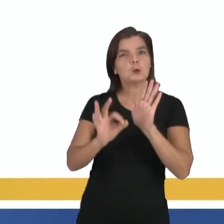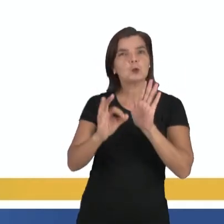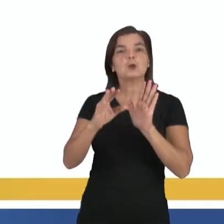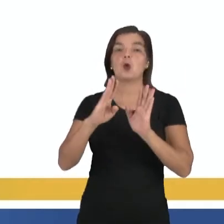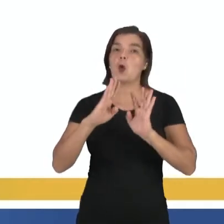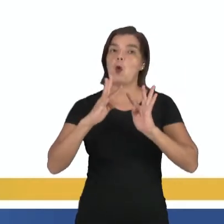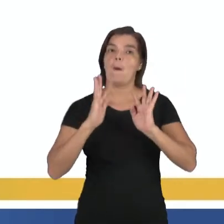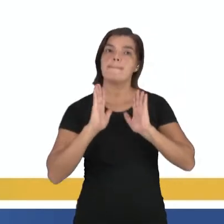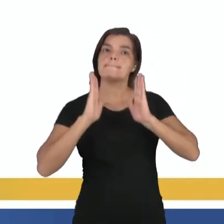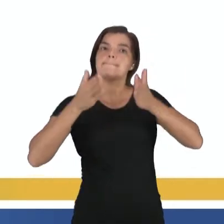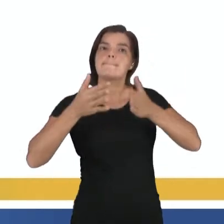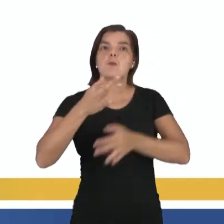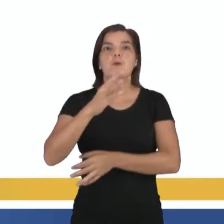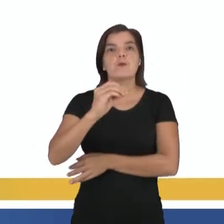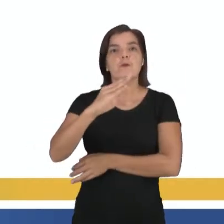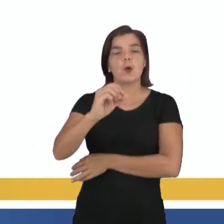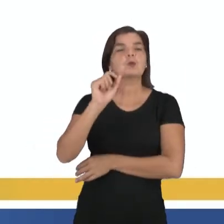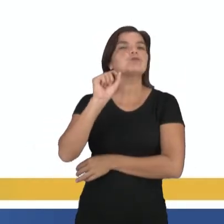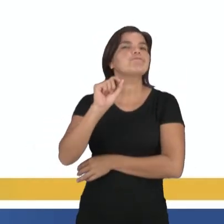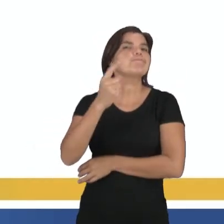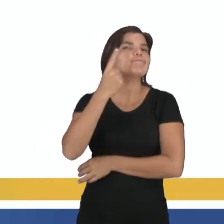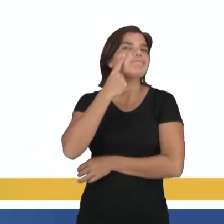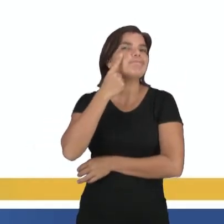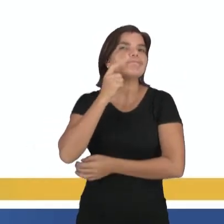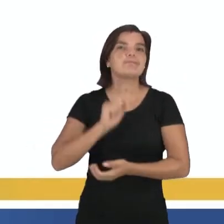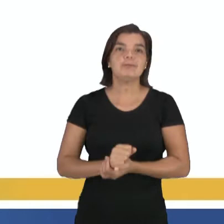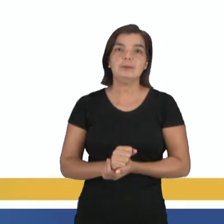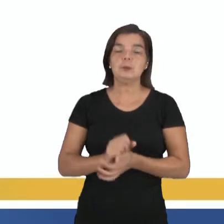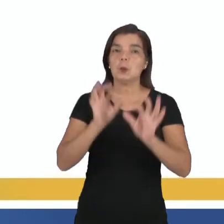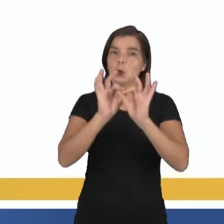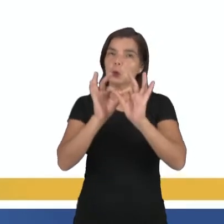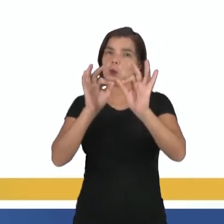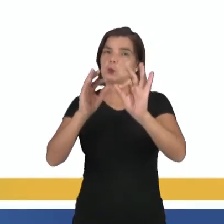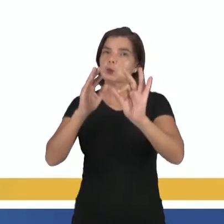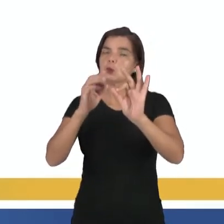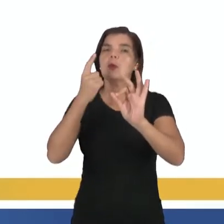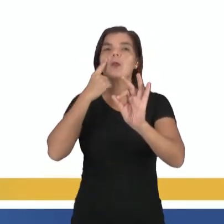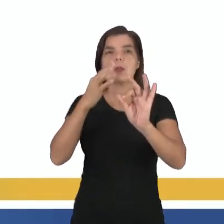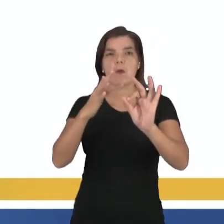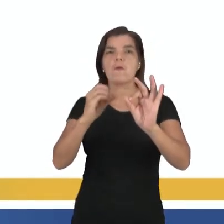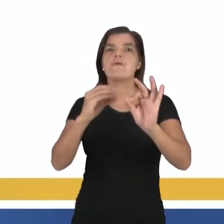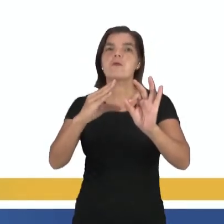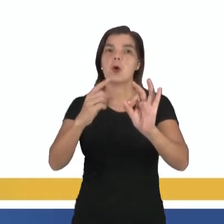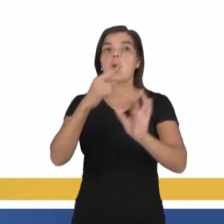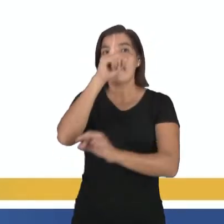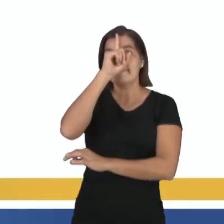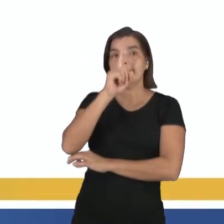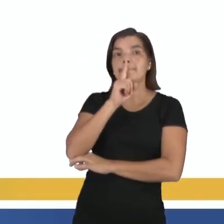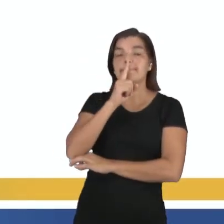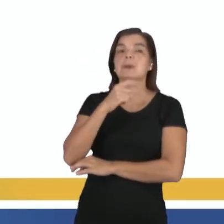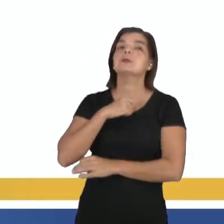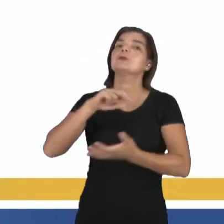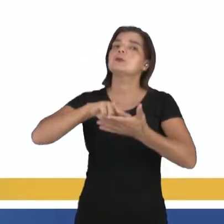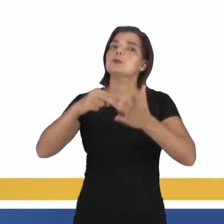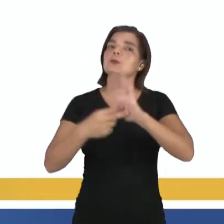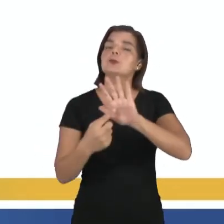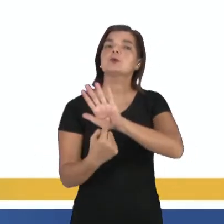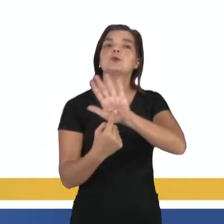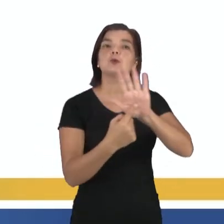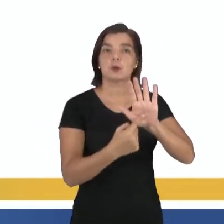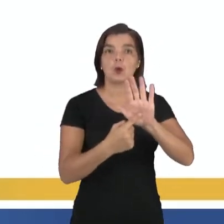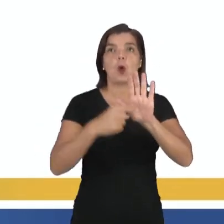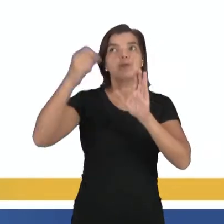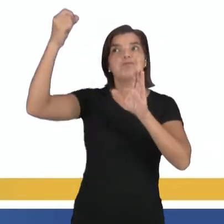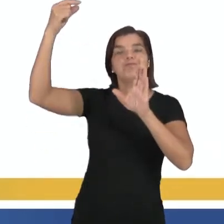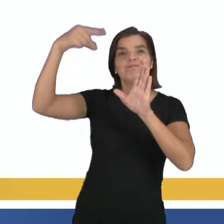chamado foco. Onde que tu pode verificar isso? Naquela parte de distância focal tem um pontinho ali amarelo. Esse pontinho mostra o quê? O